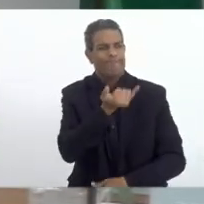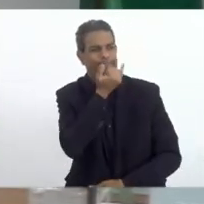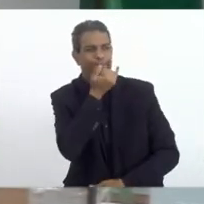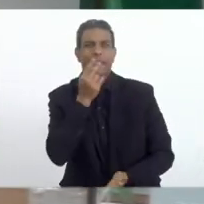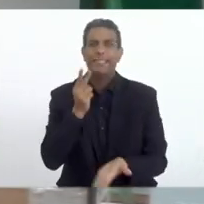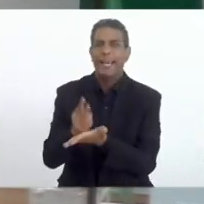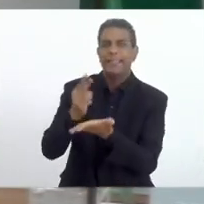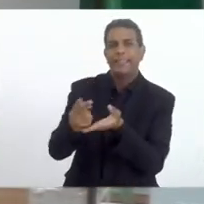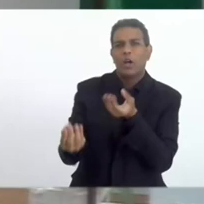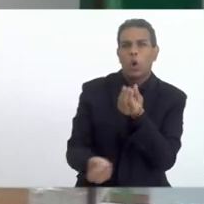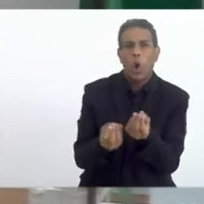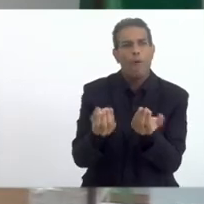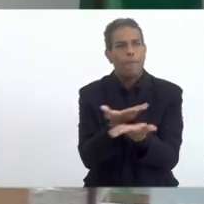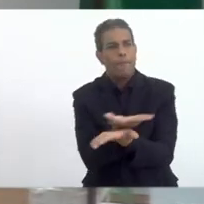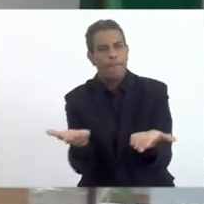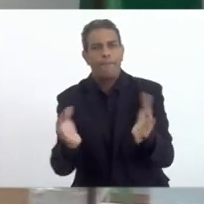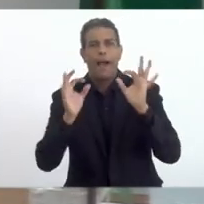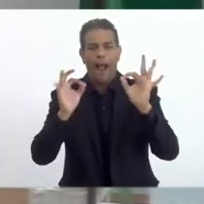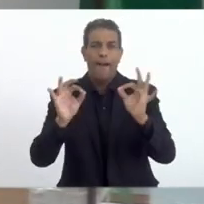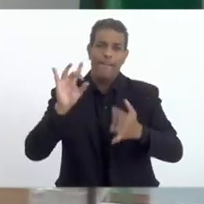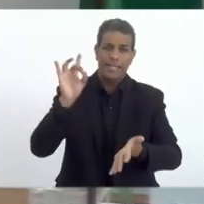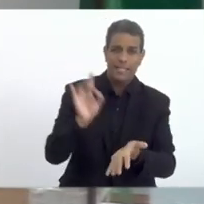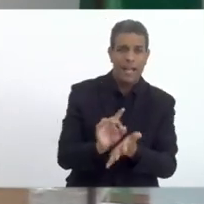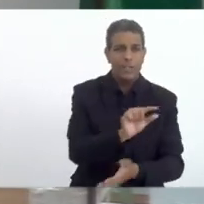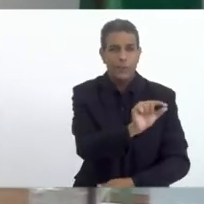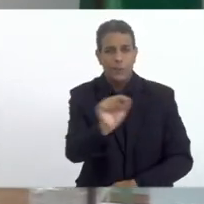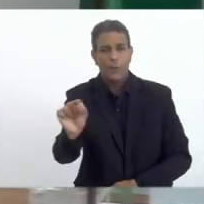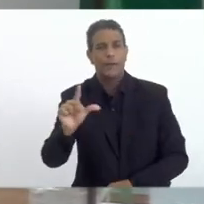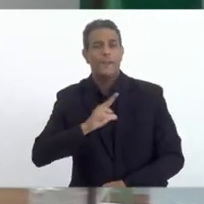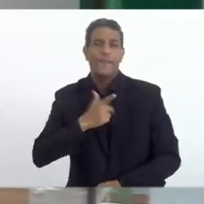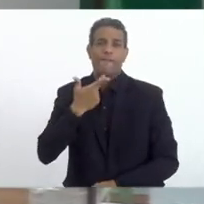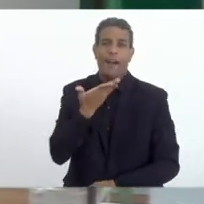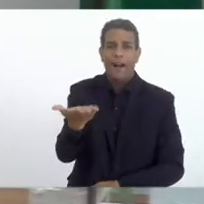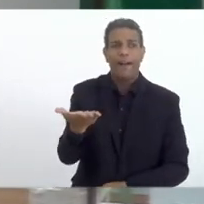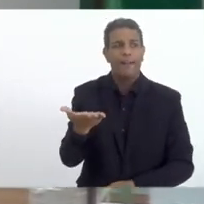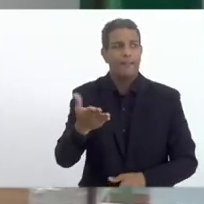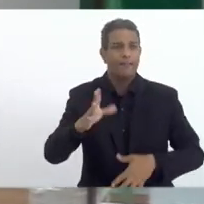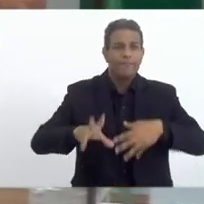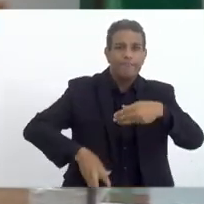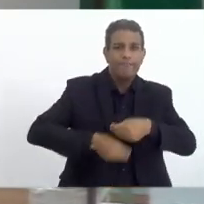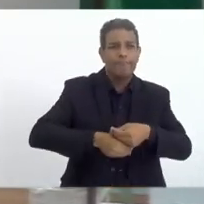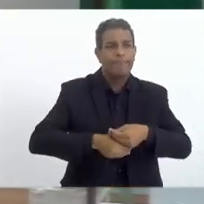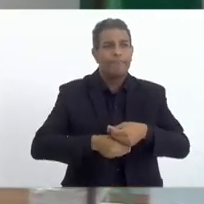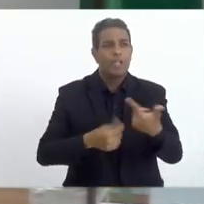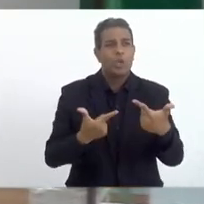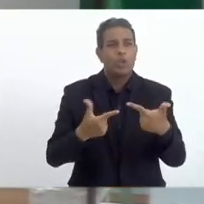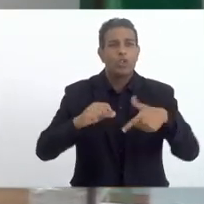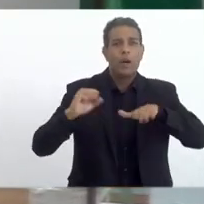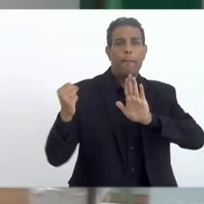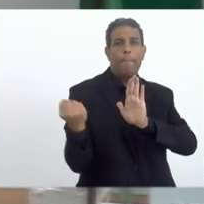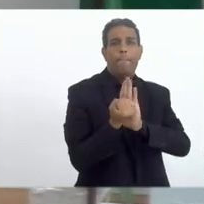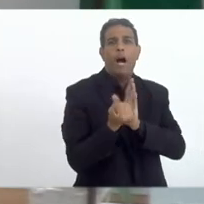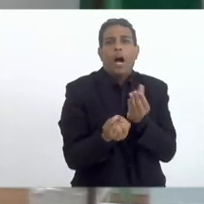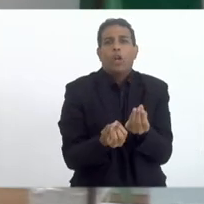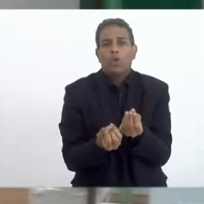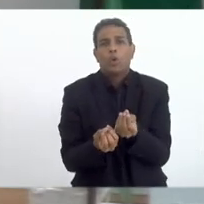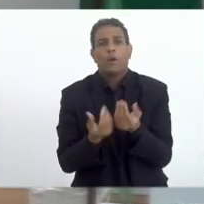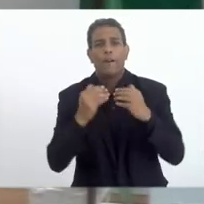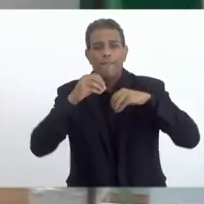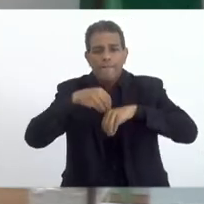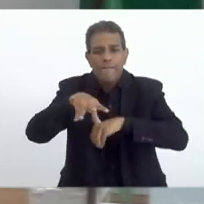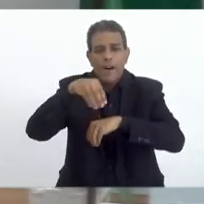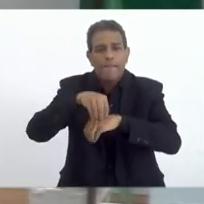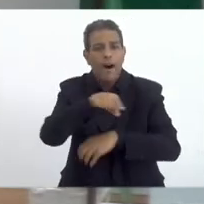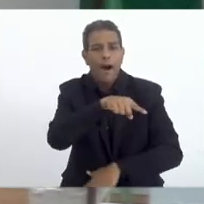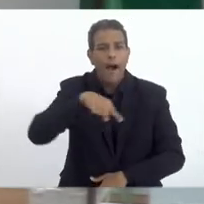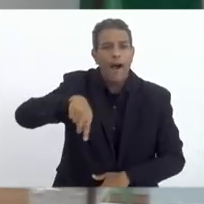será, e será uma desculpa verdadeira, dizer que fere o regime porque não estava no impacto enviado. Então, era só a mensagem que estou